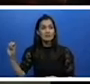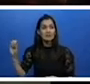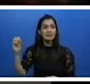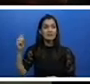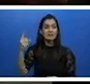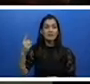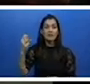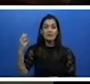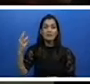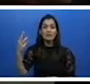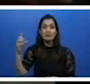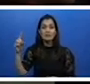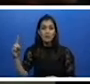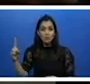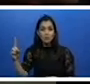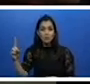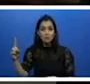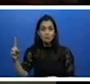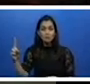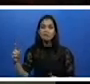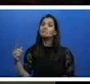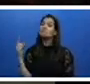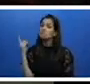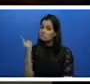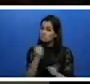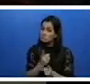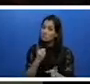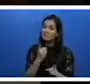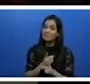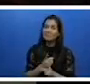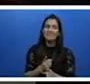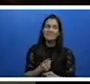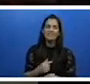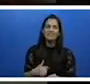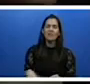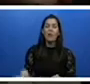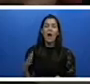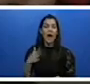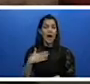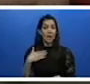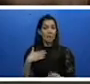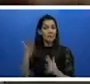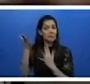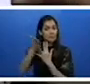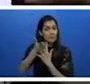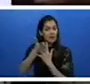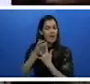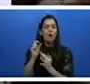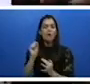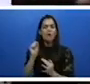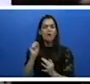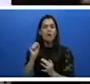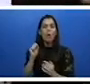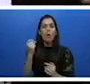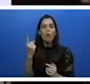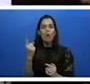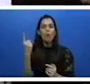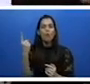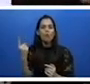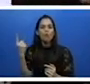131. Bateu com a marcação? Então, a minha escala é de